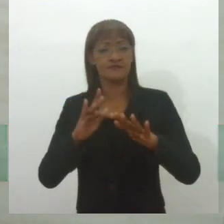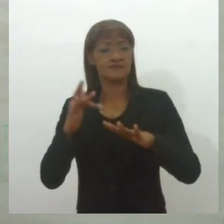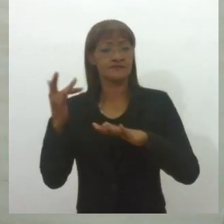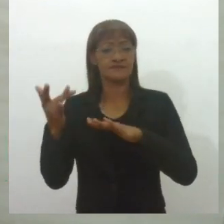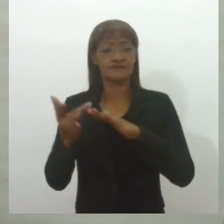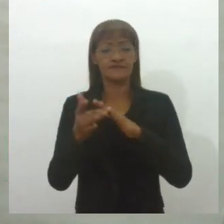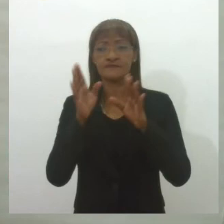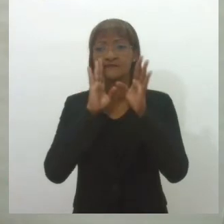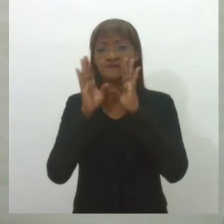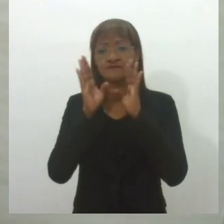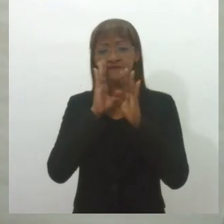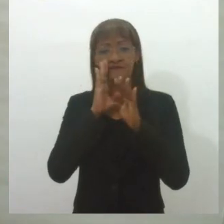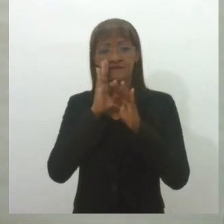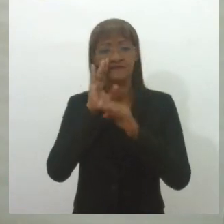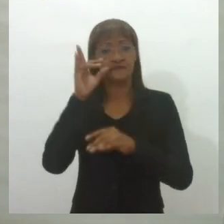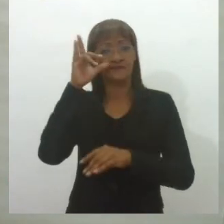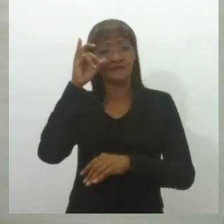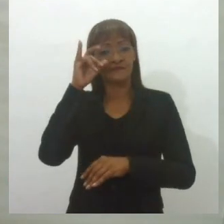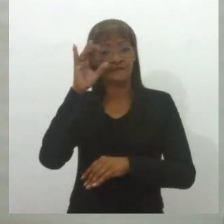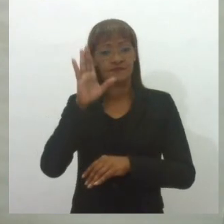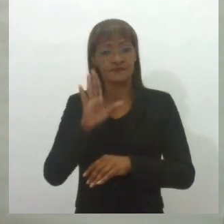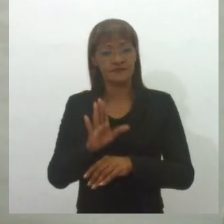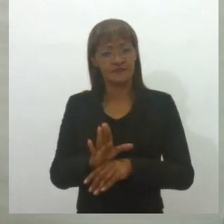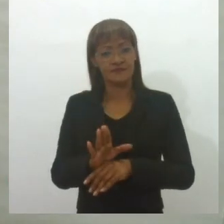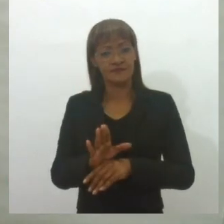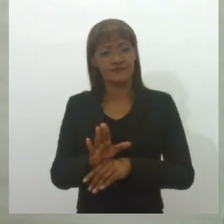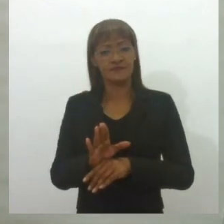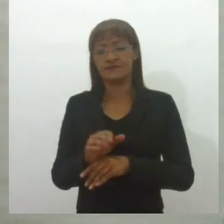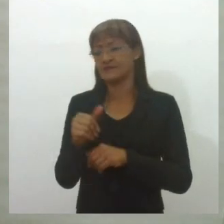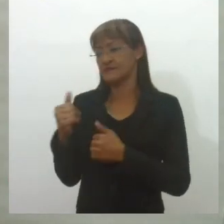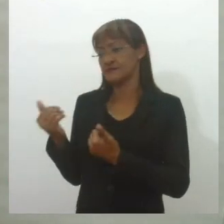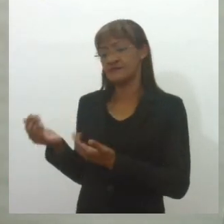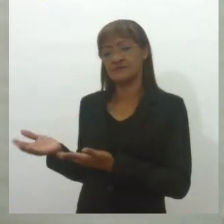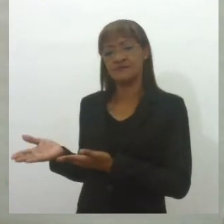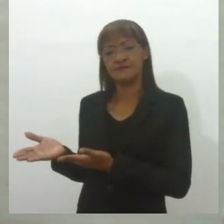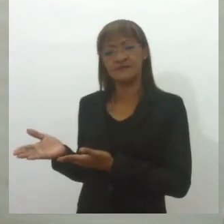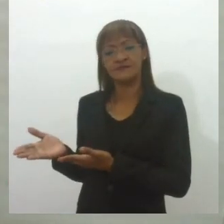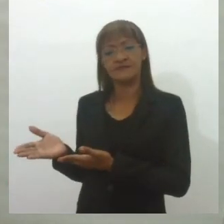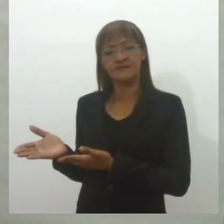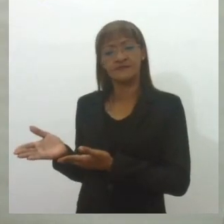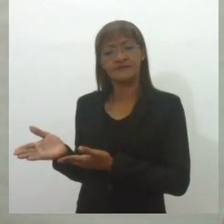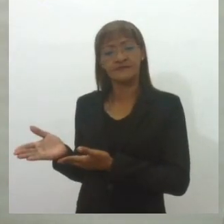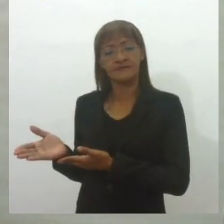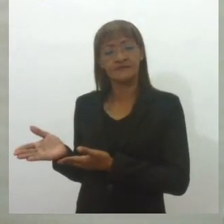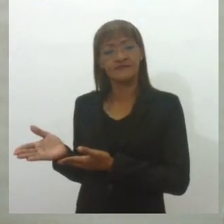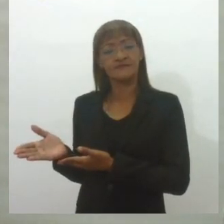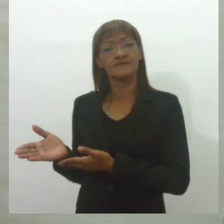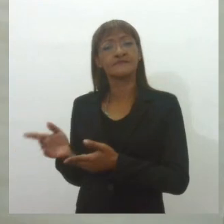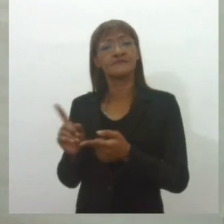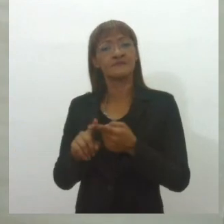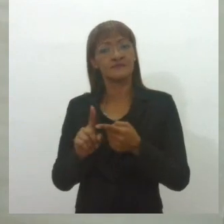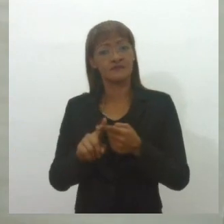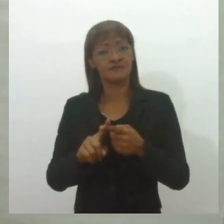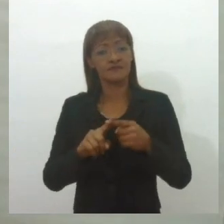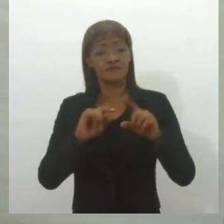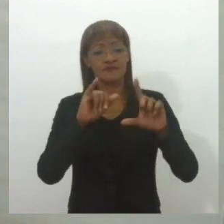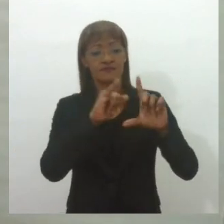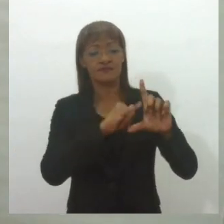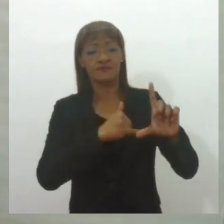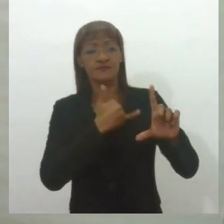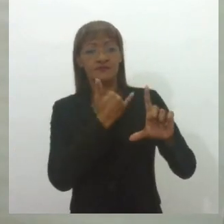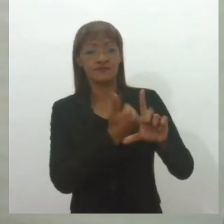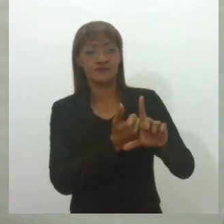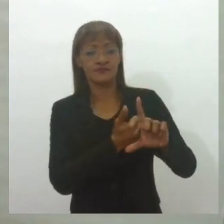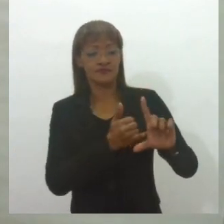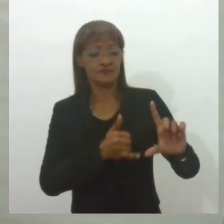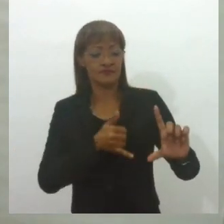e no Instagram é o @TVAlese5.2, no Twitter, @TVAlese. E para acessar o nosso canal no YouTube, é só